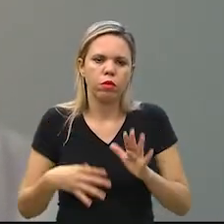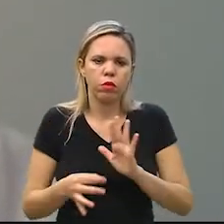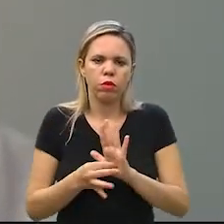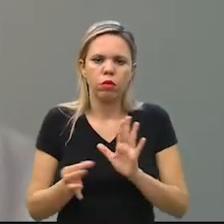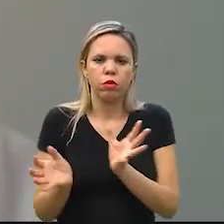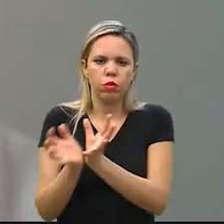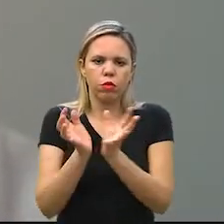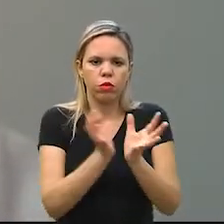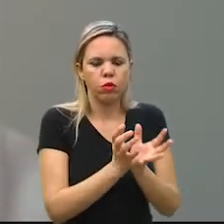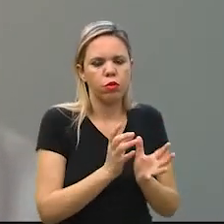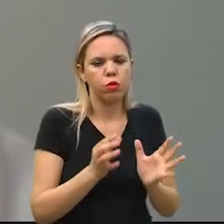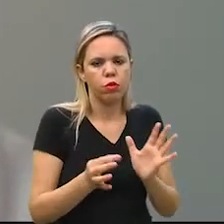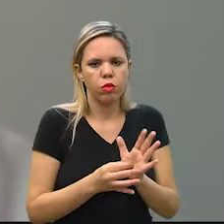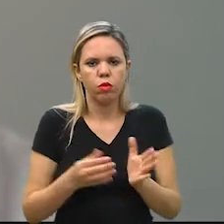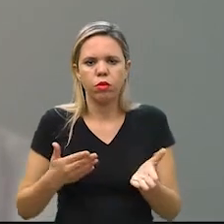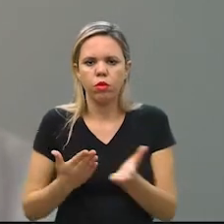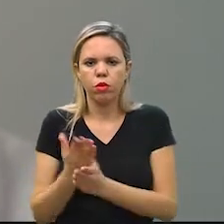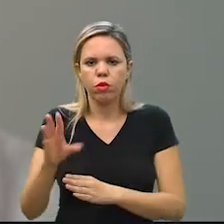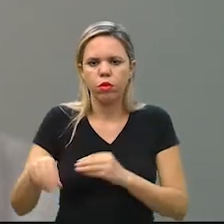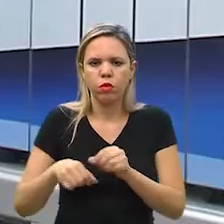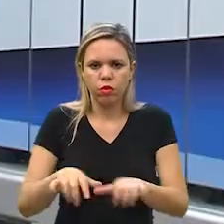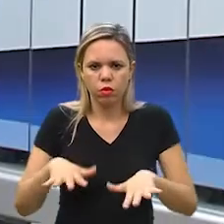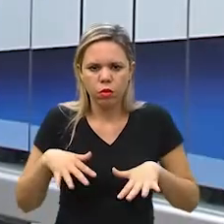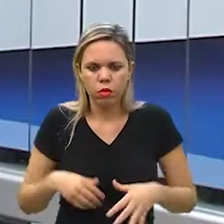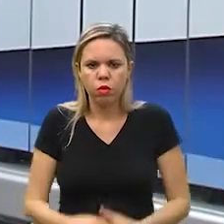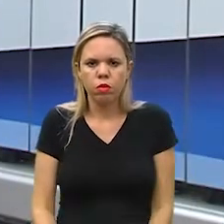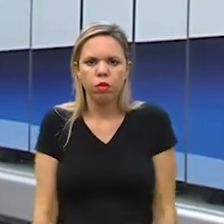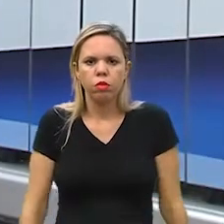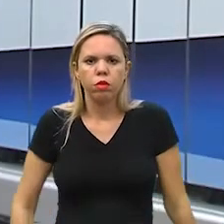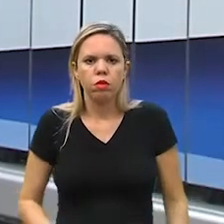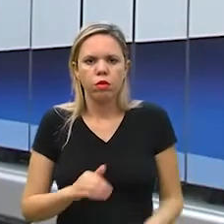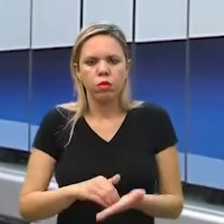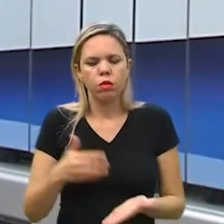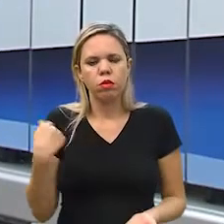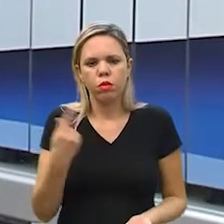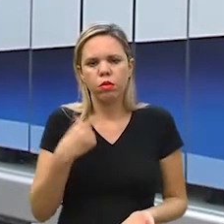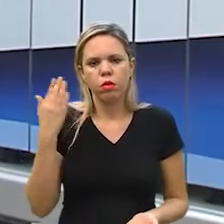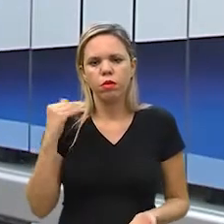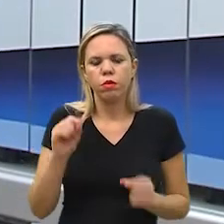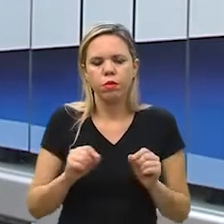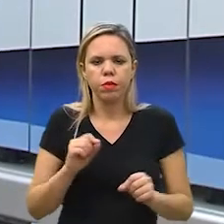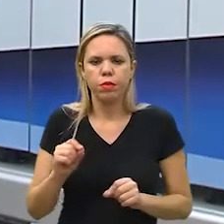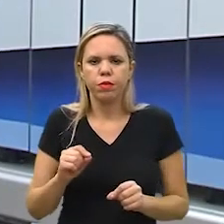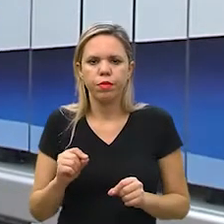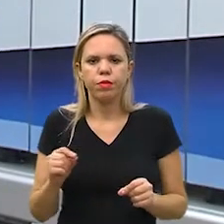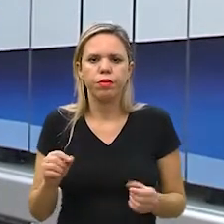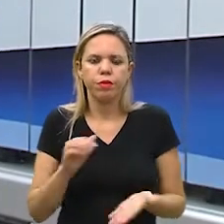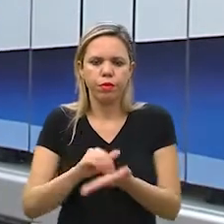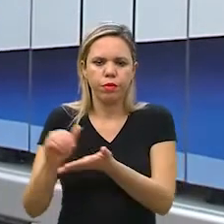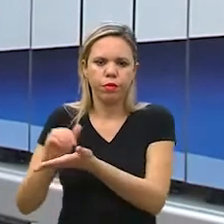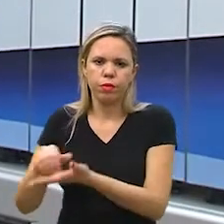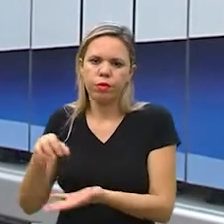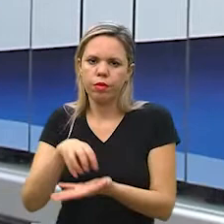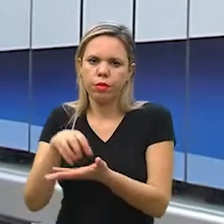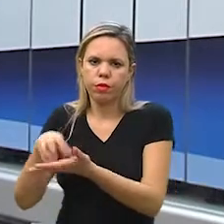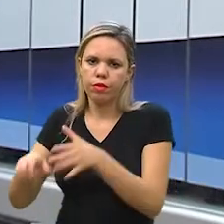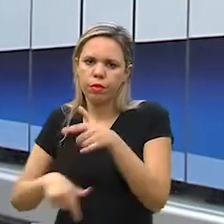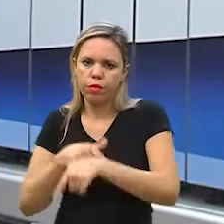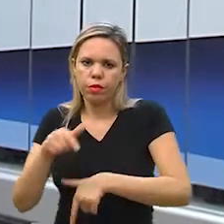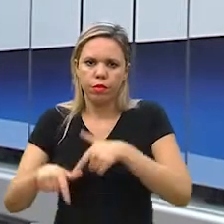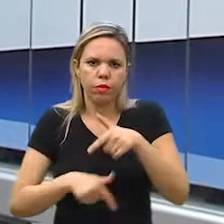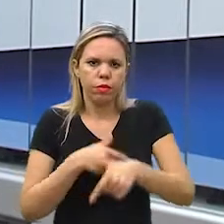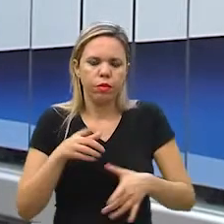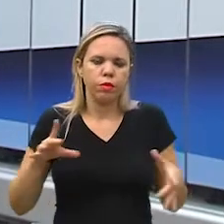nas comissões e depois para aprovar em plenário. Secretário, a gente sabe que as pastas elas trabalham de uma